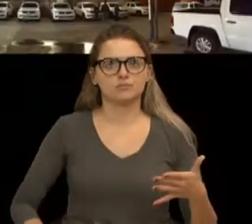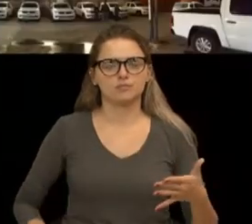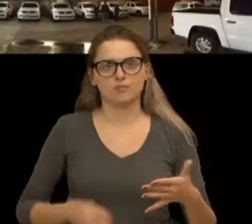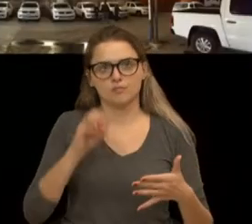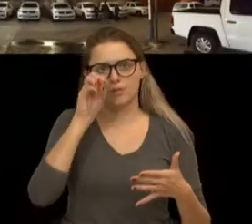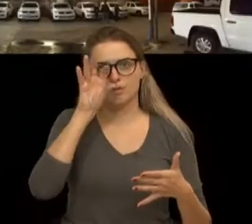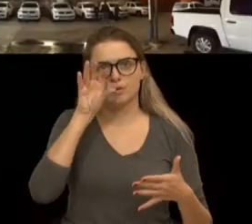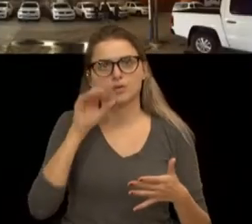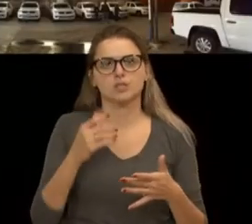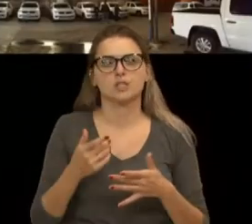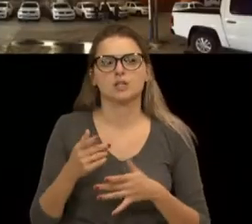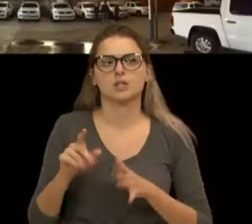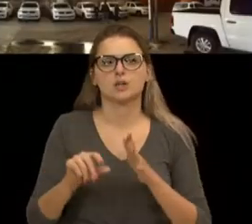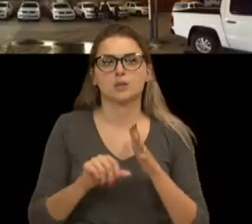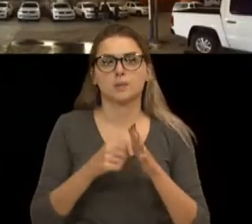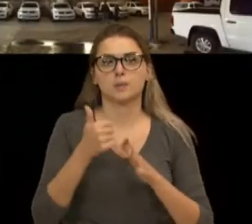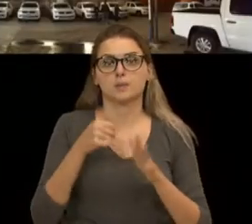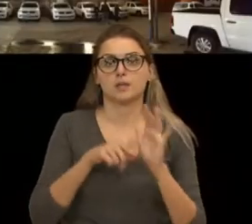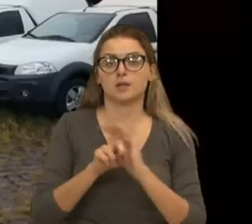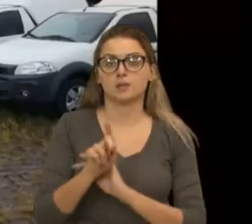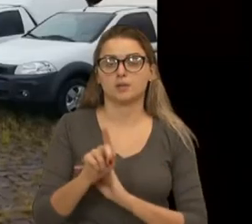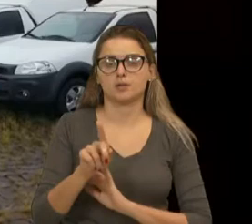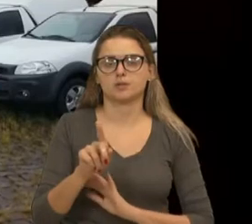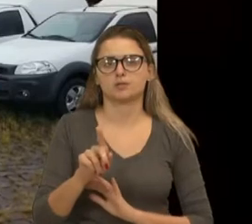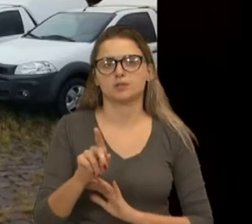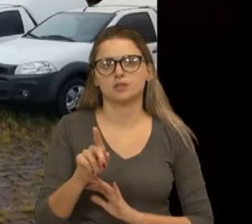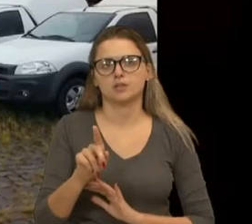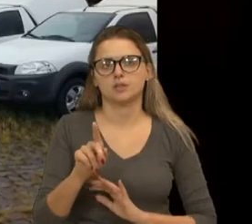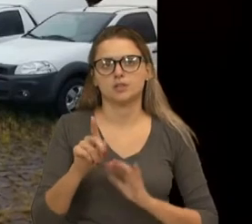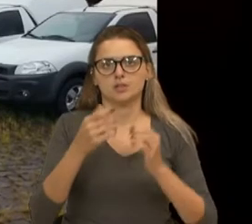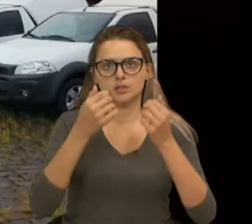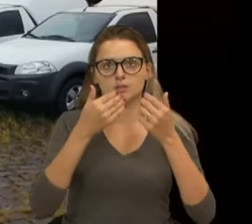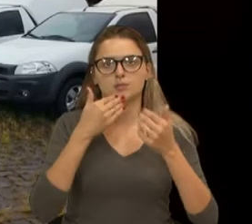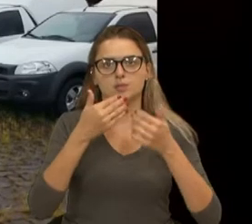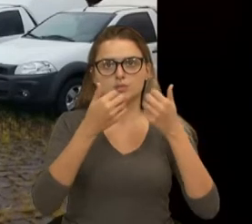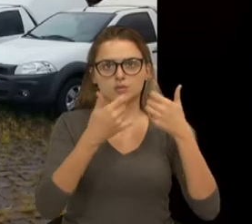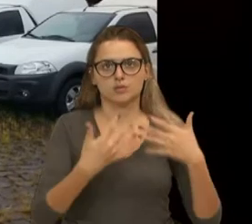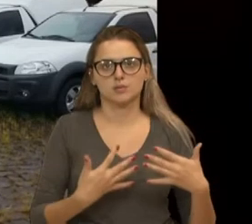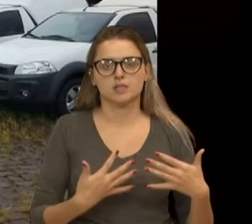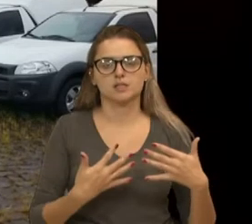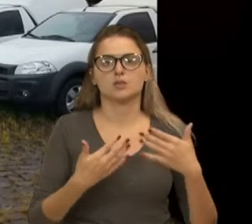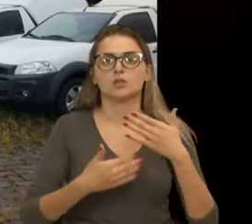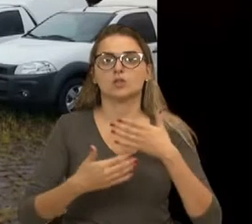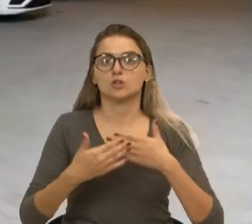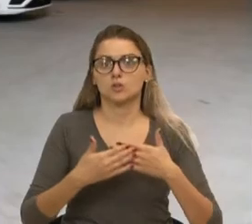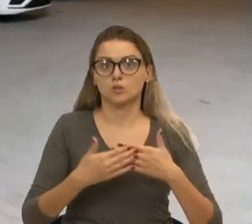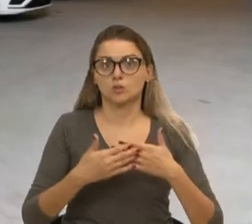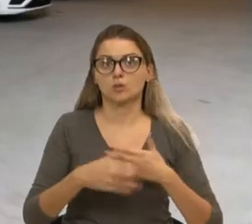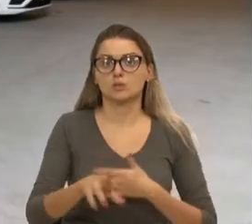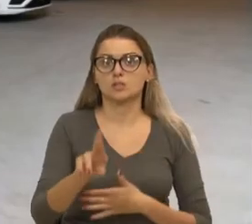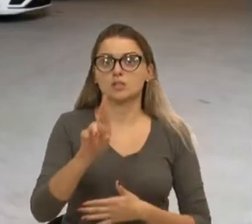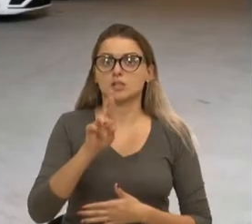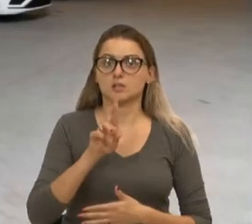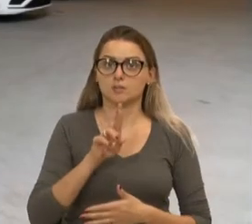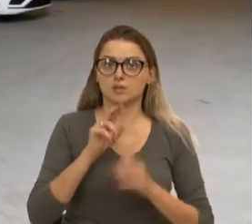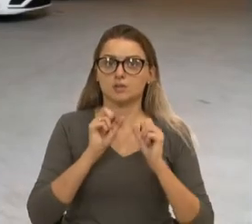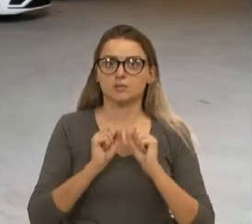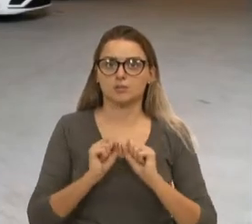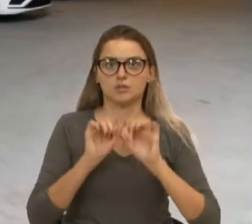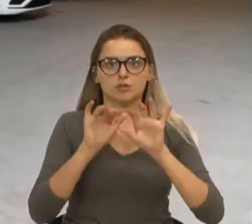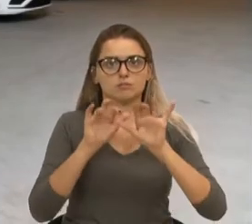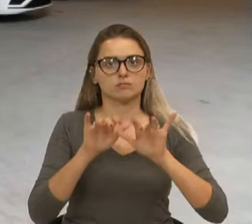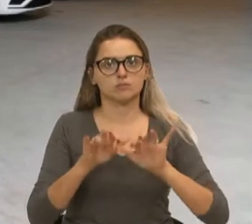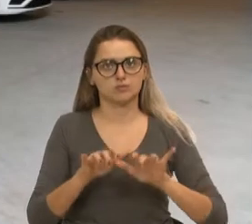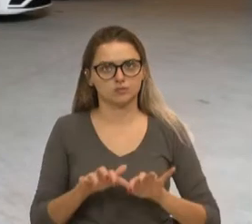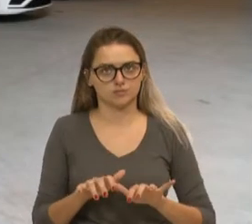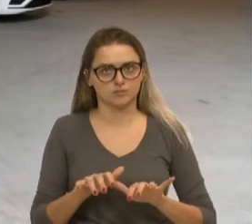primeiro item do pedido de informações, nós dizemos assim, que as informações poderiam ser